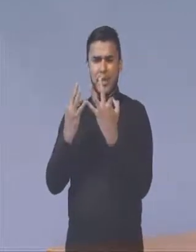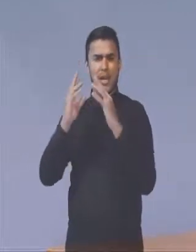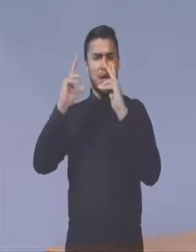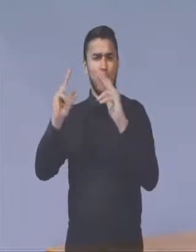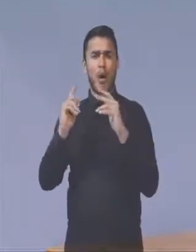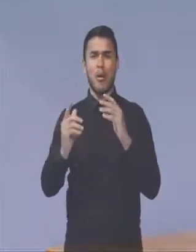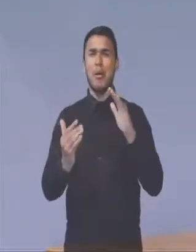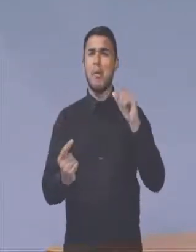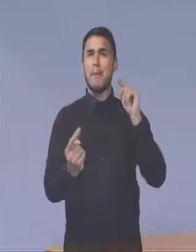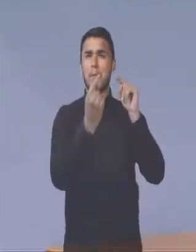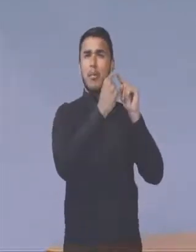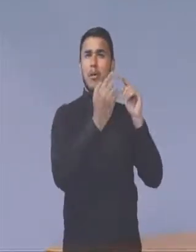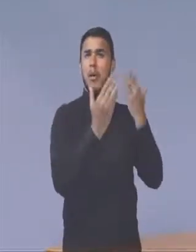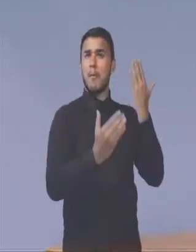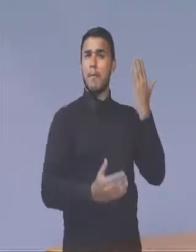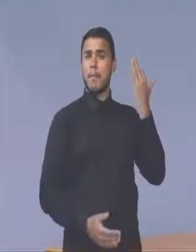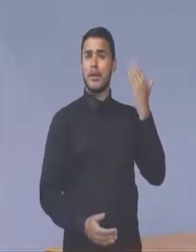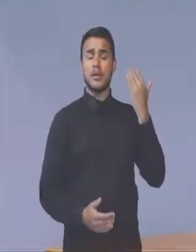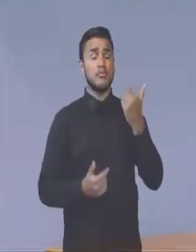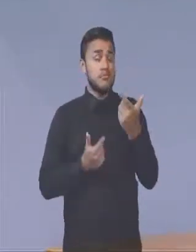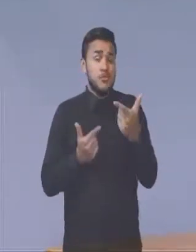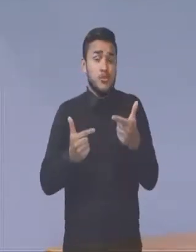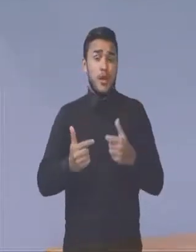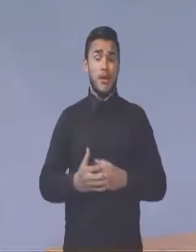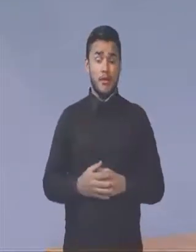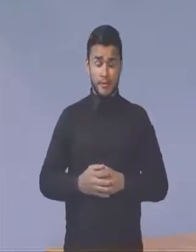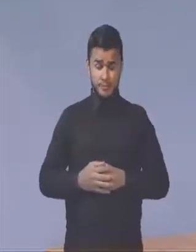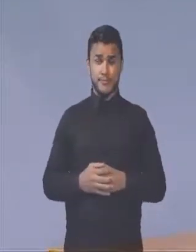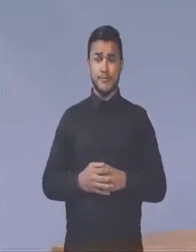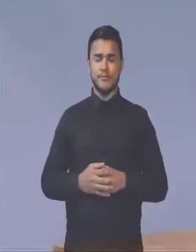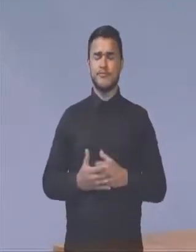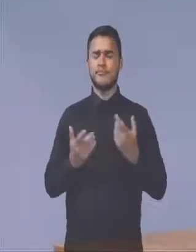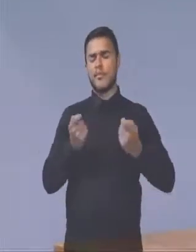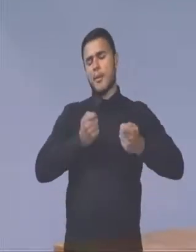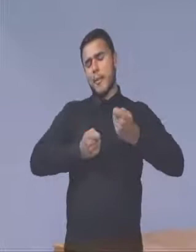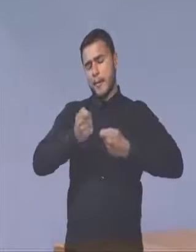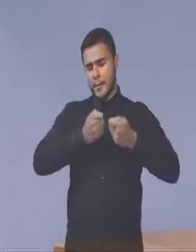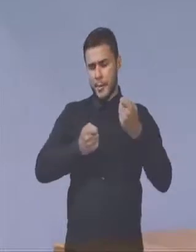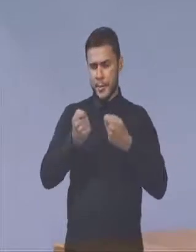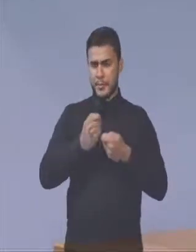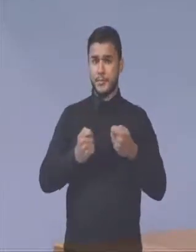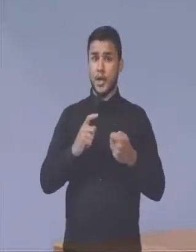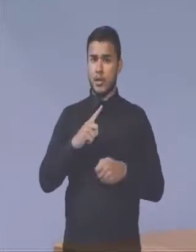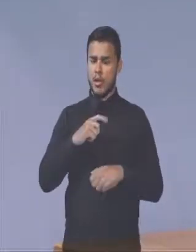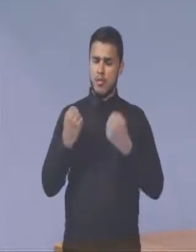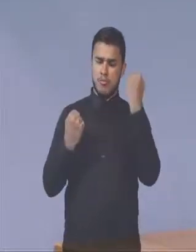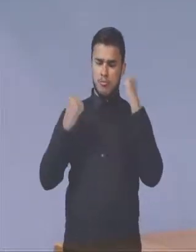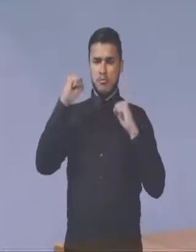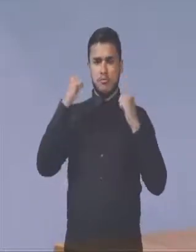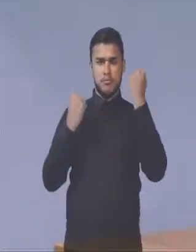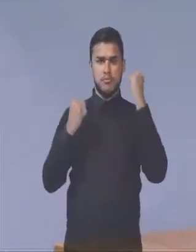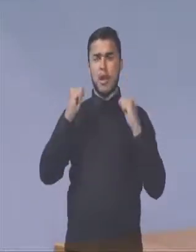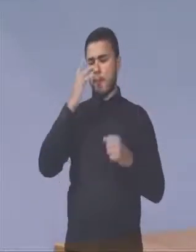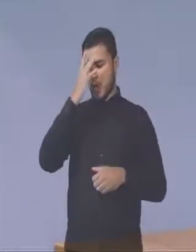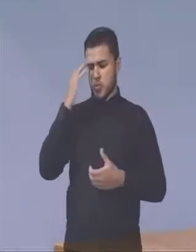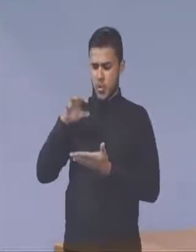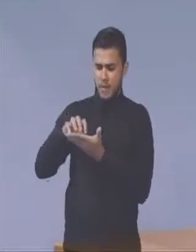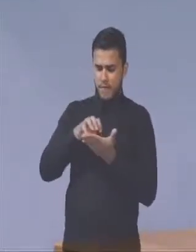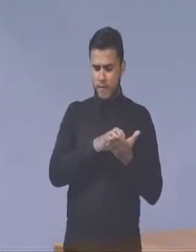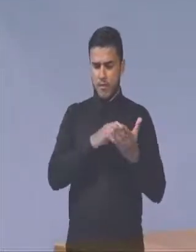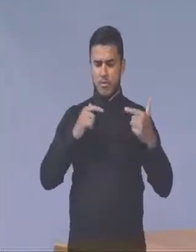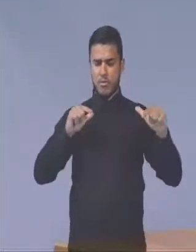Ora, se a gente vincula essa questão à economia, né, a gente tem aí a produção do trabalhador e do